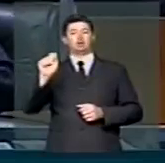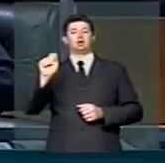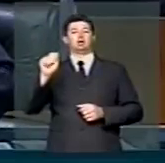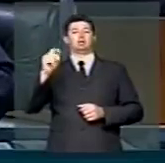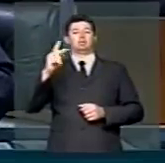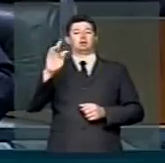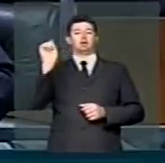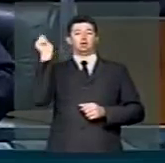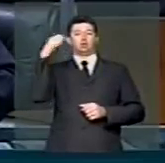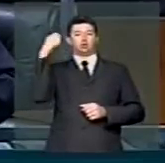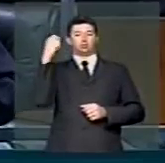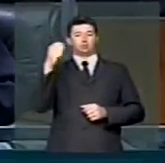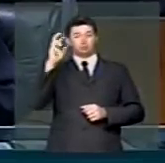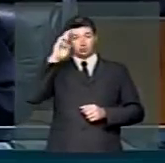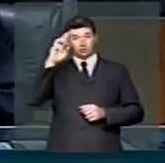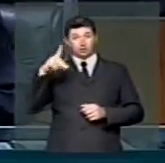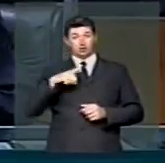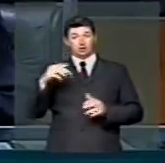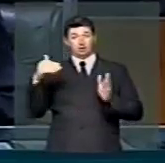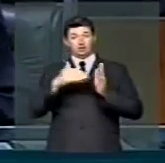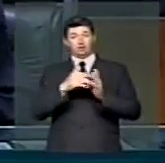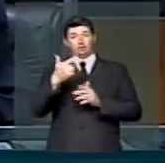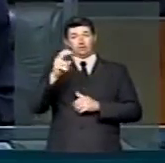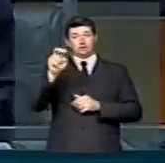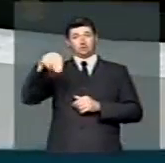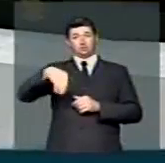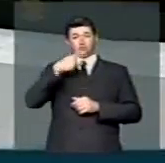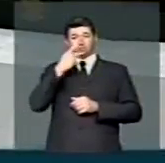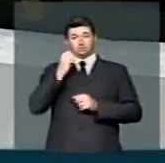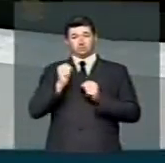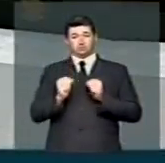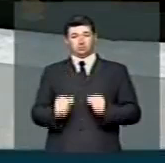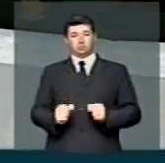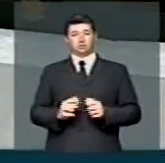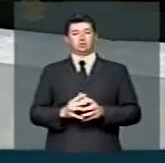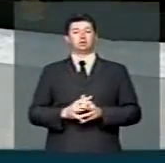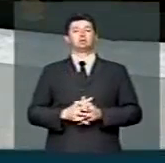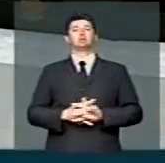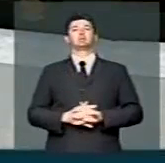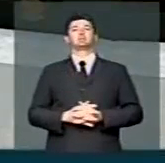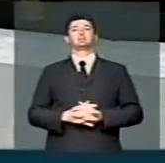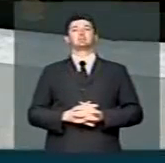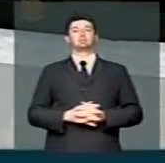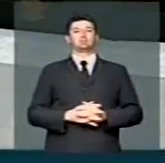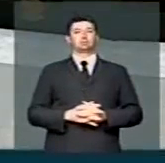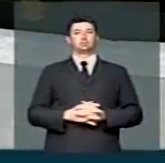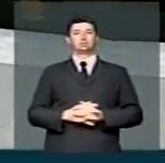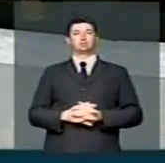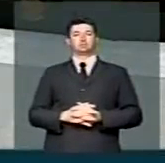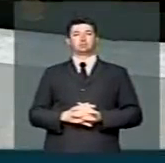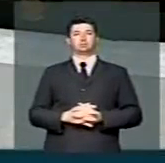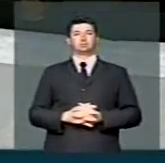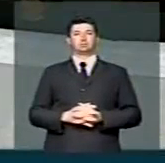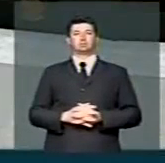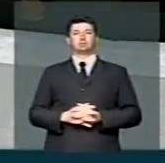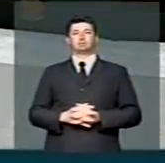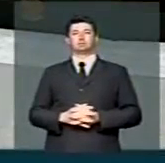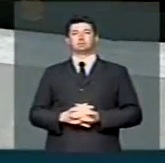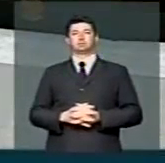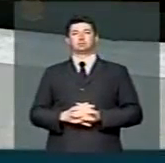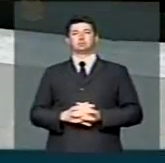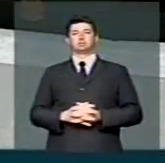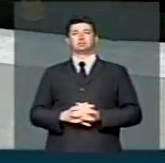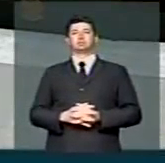Vossa Excelência disporá de até 25 minutos. Senhor presidente,